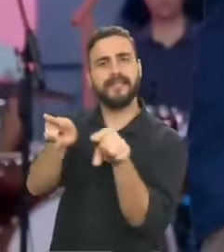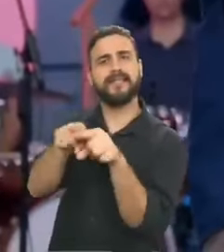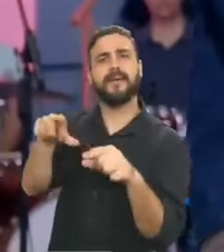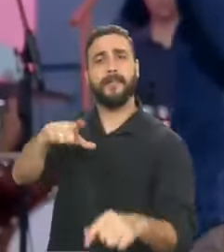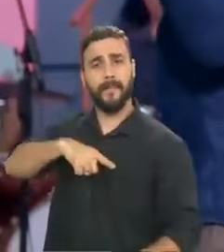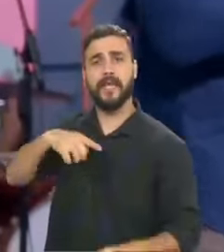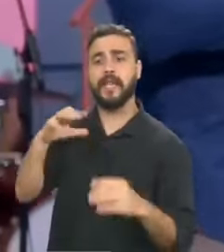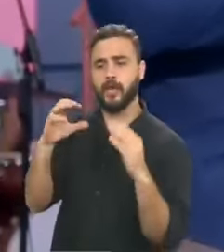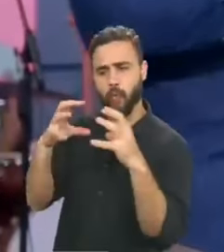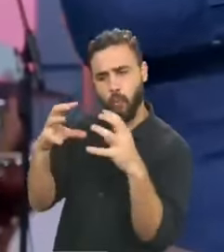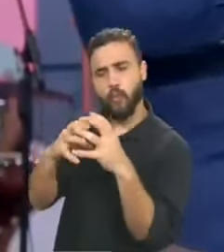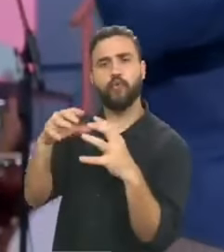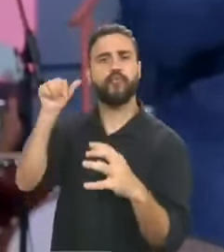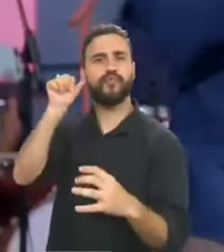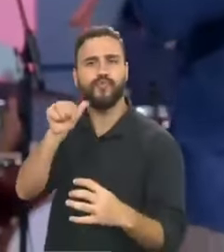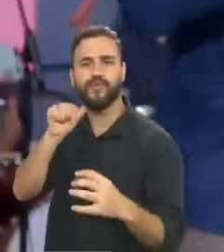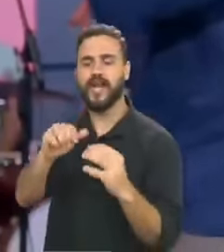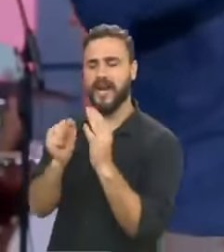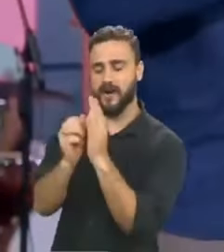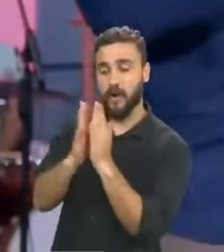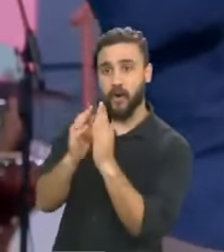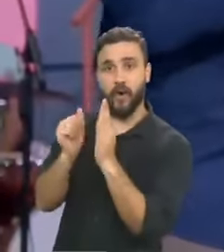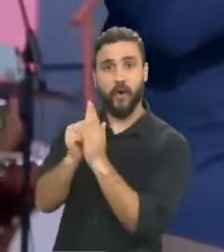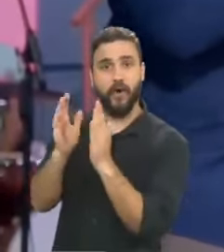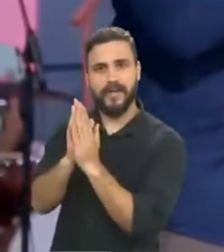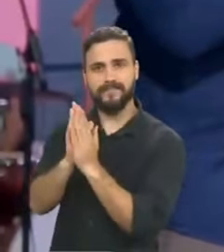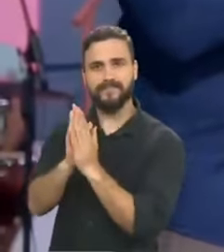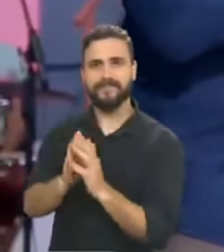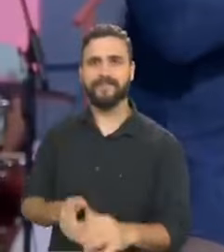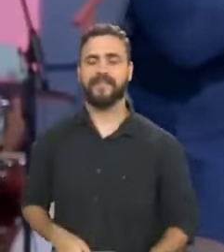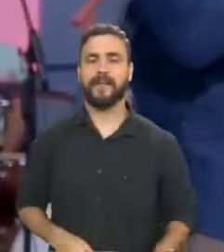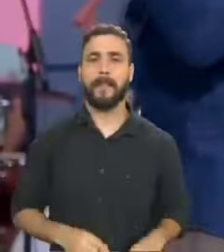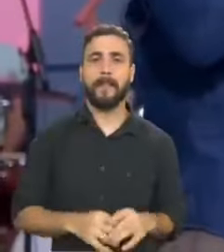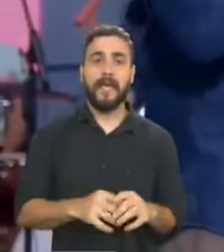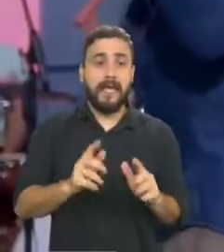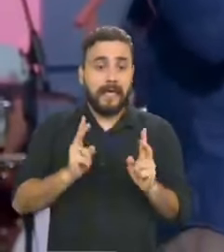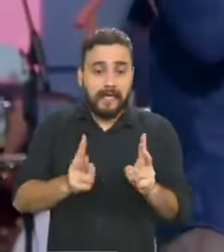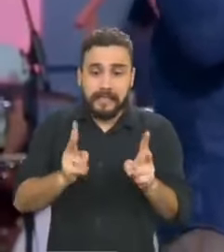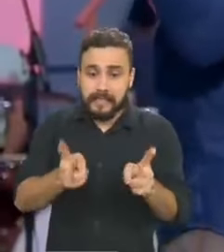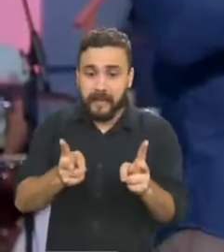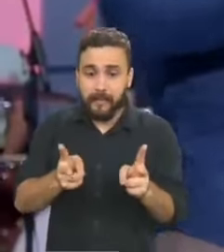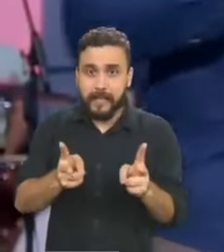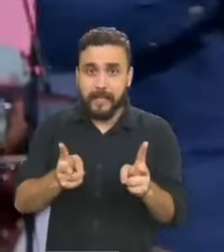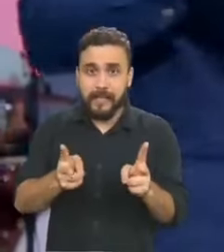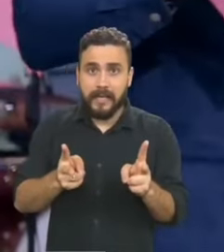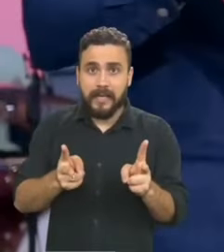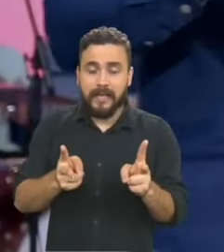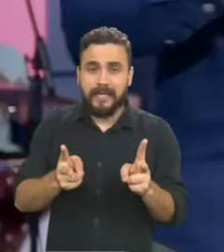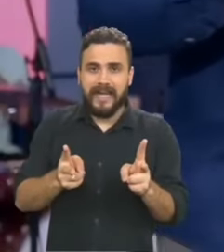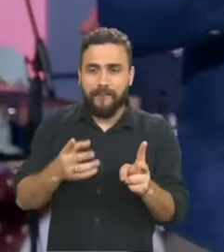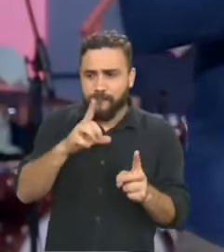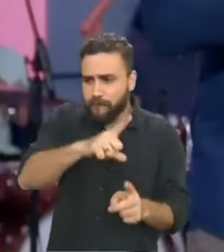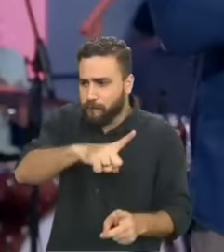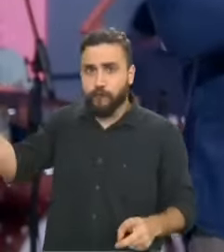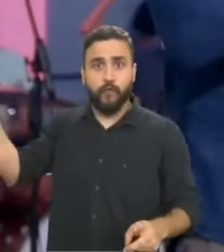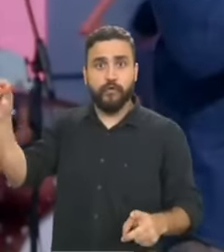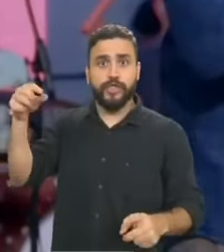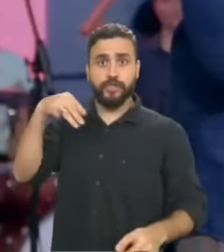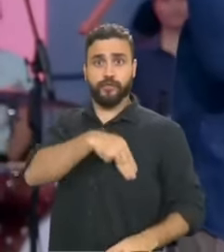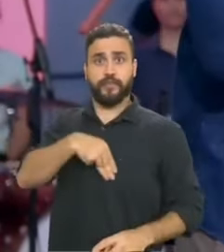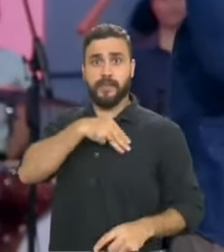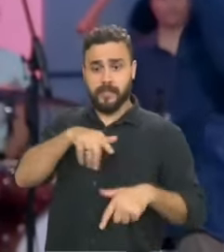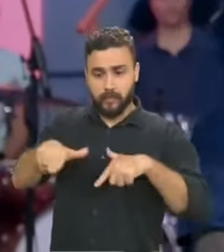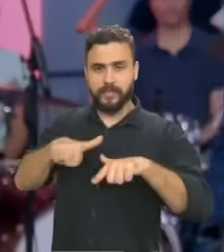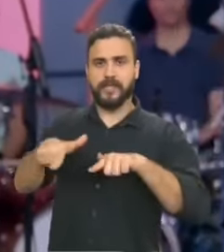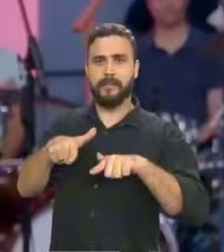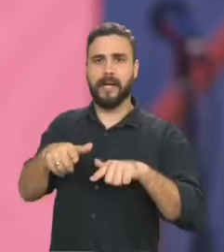jejua. Aí quando a gente fala assim, vamos fazer missão, leva para os missionários. Sem a gente entender que toda a igreja tem que ser intercessora, toda a igreja tem que orar, toda a igreja